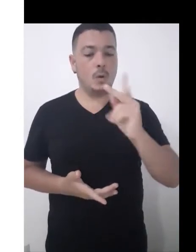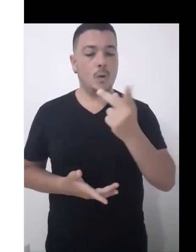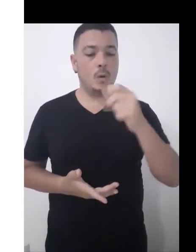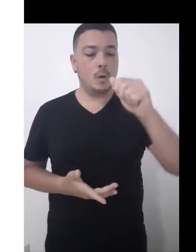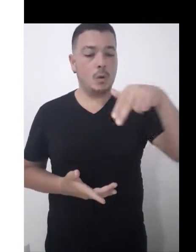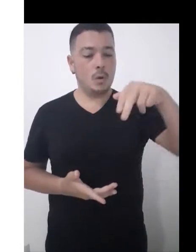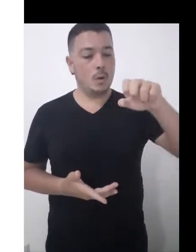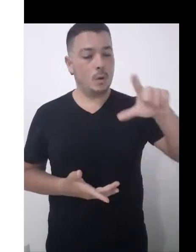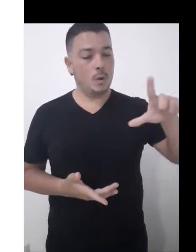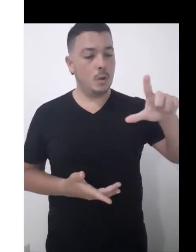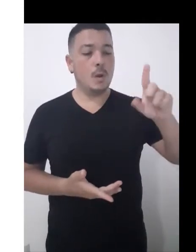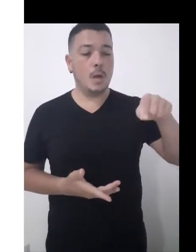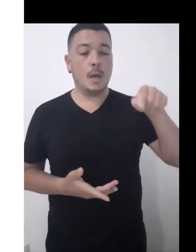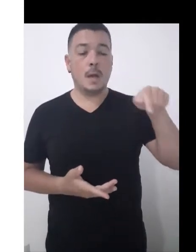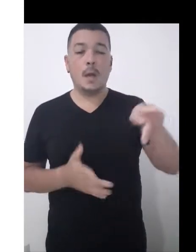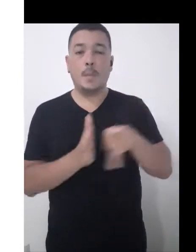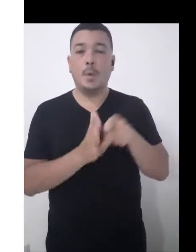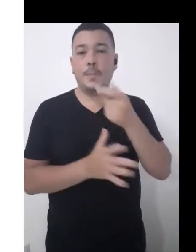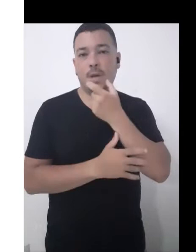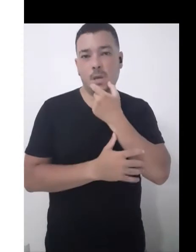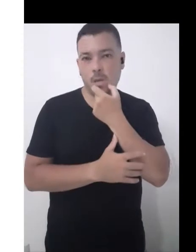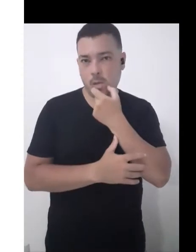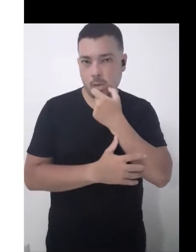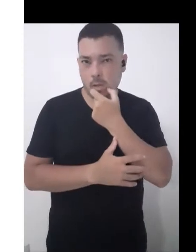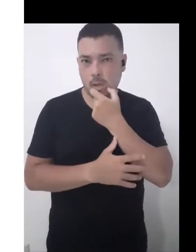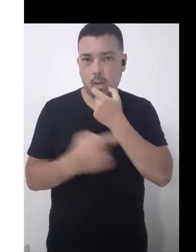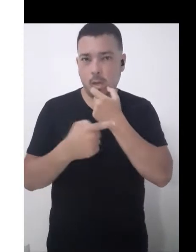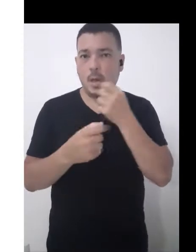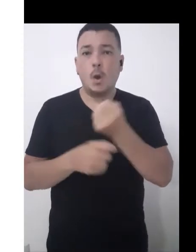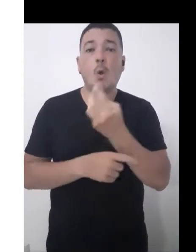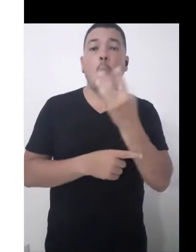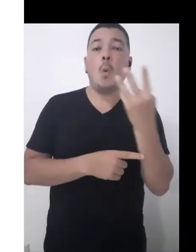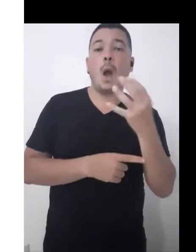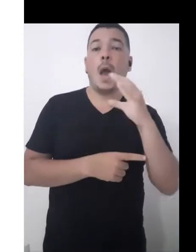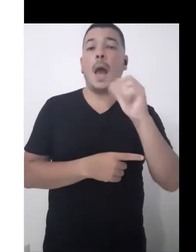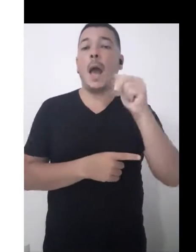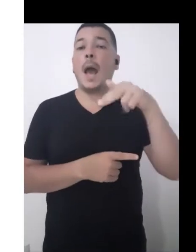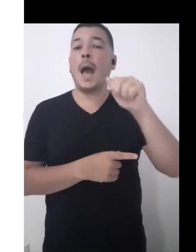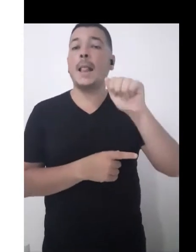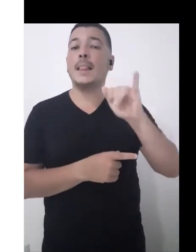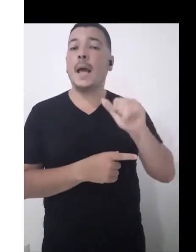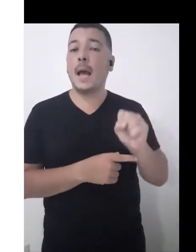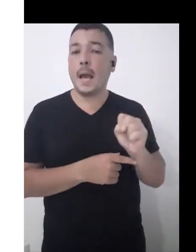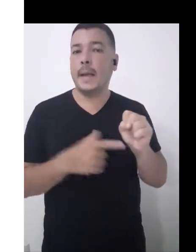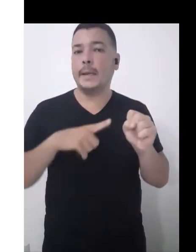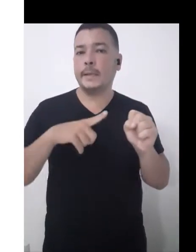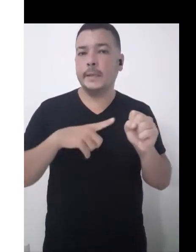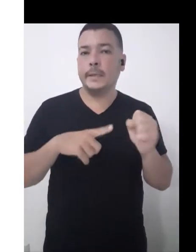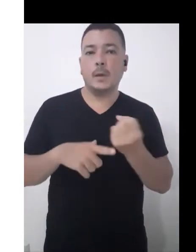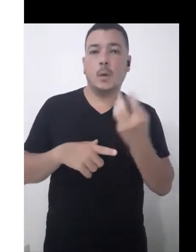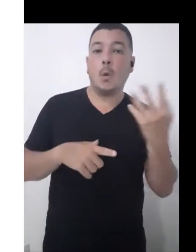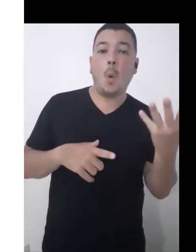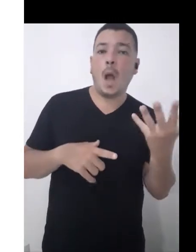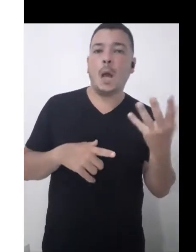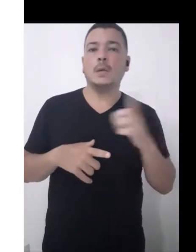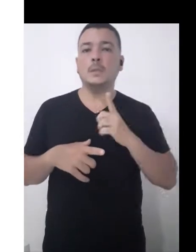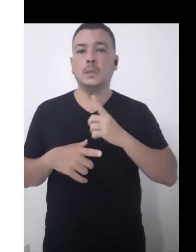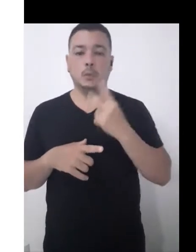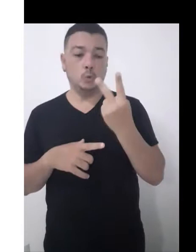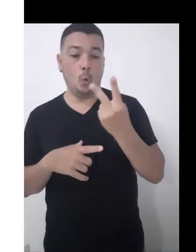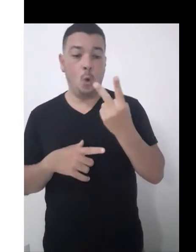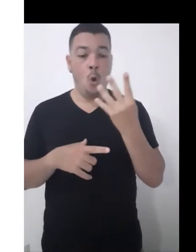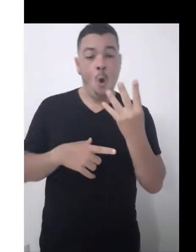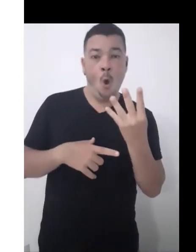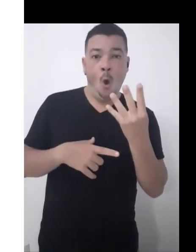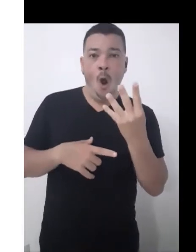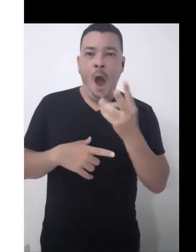é canal em inglês e o primeiro termo vai dizer quantos canais tem. Dual, 2 canais, Quad Channel, 4 canais, Octa Channel, então são sempre múltiplos de 2,